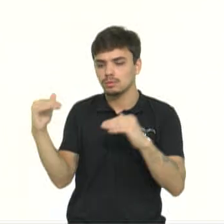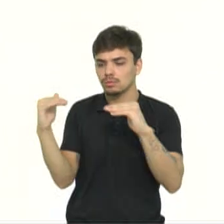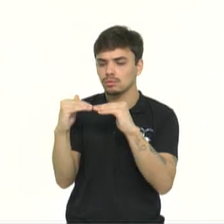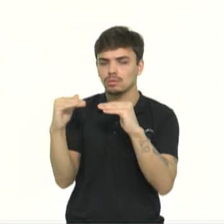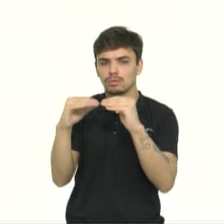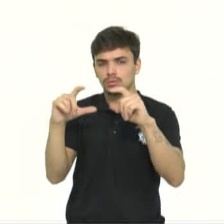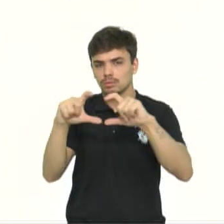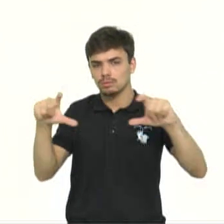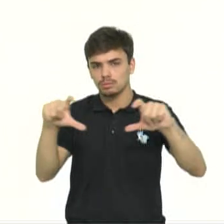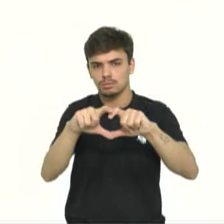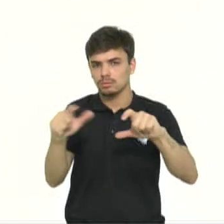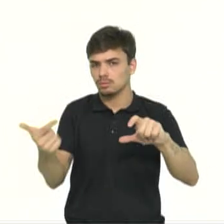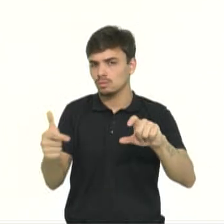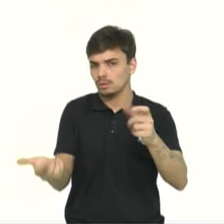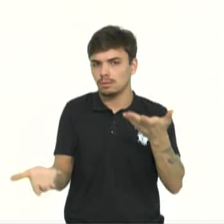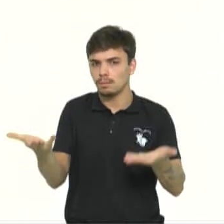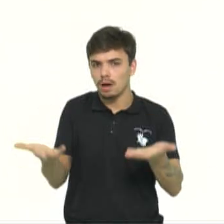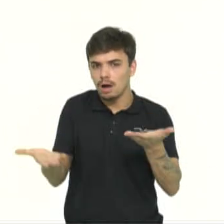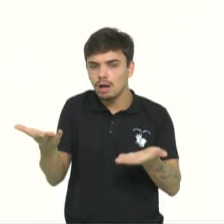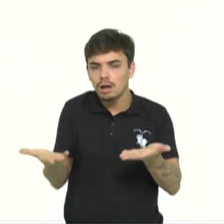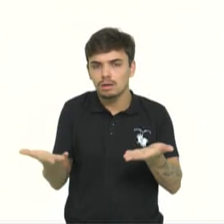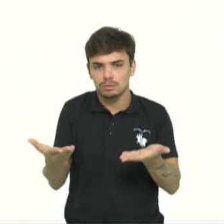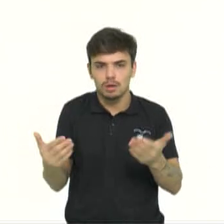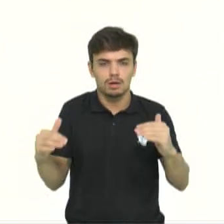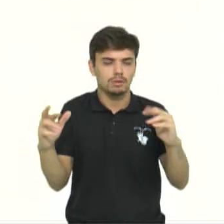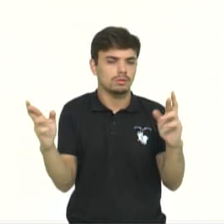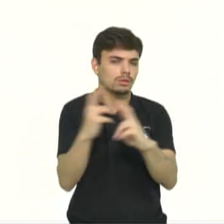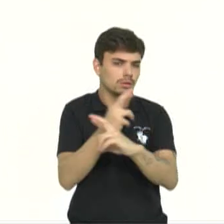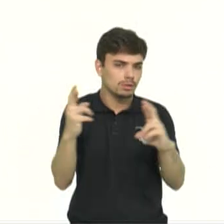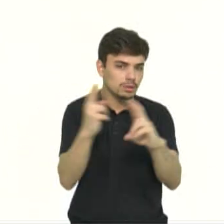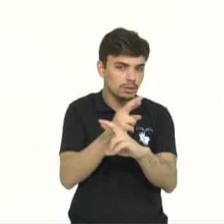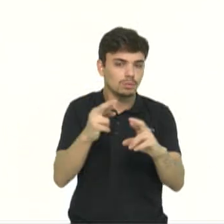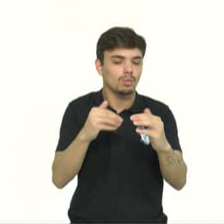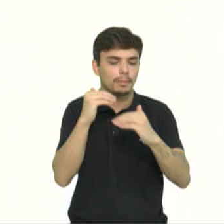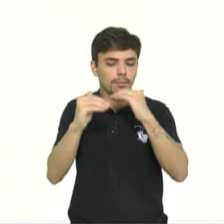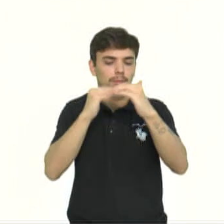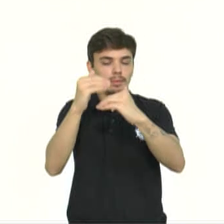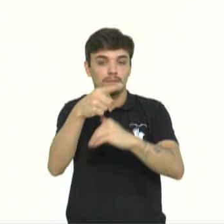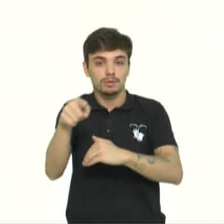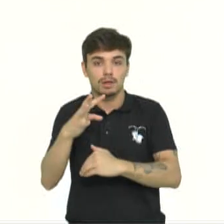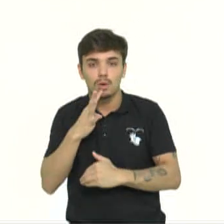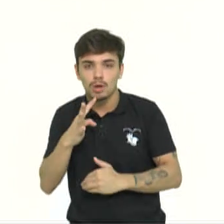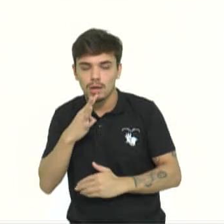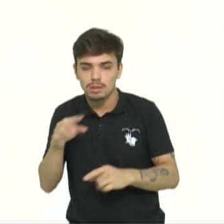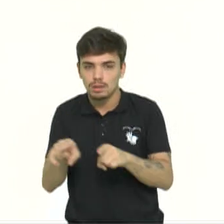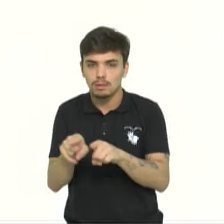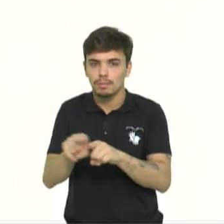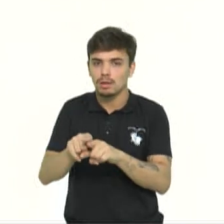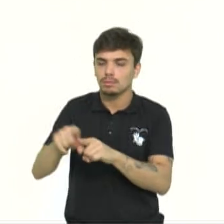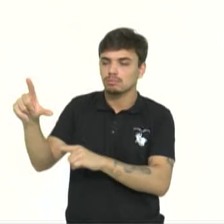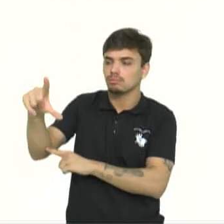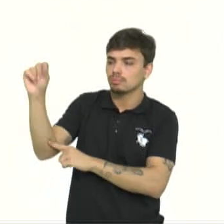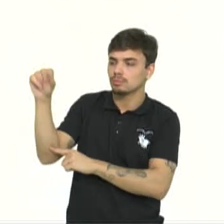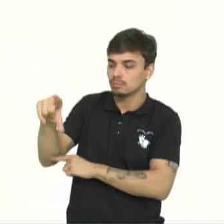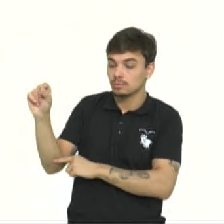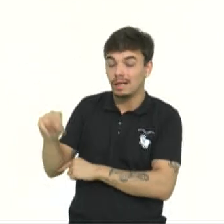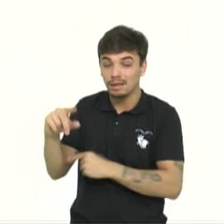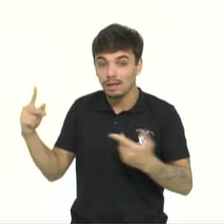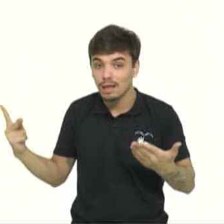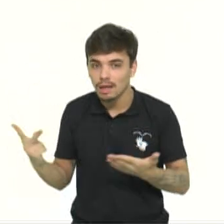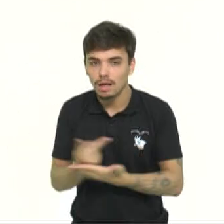não balanceada. Com relação aos processos e com base em seus conhecimentos, assinale a afirmativa